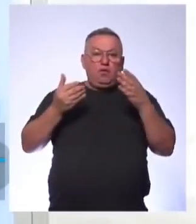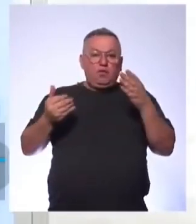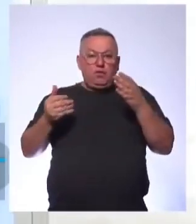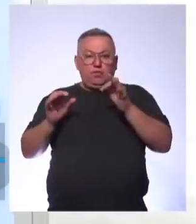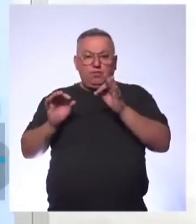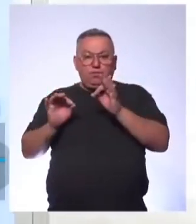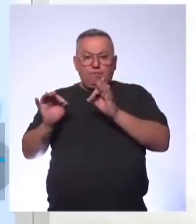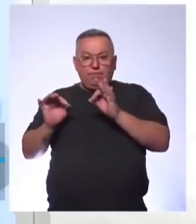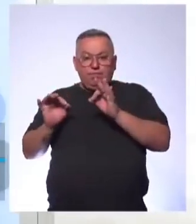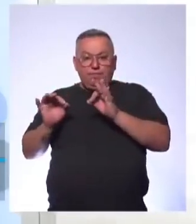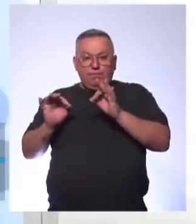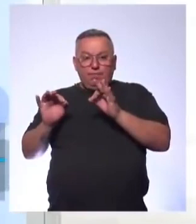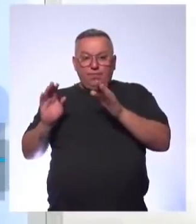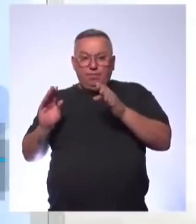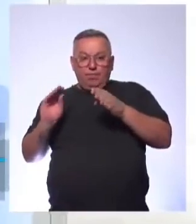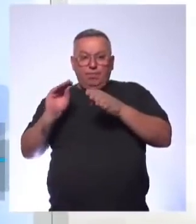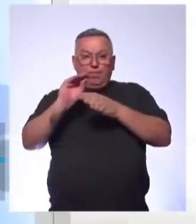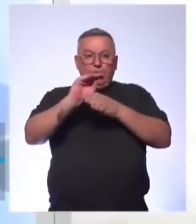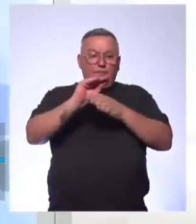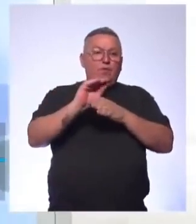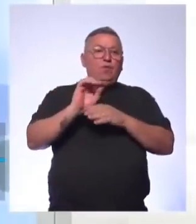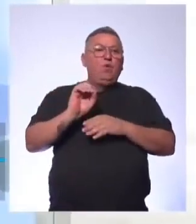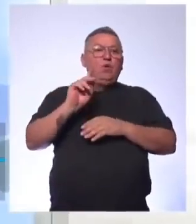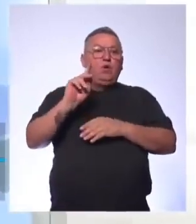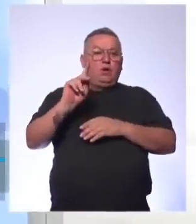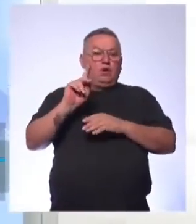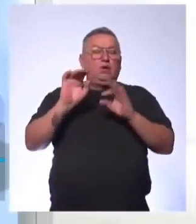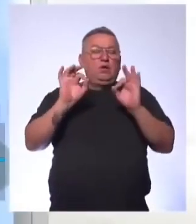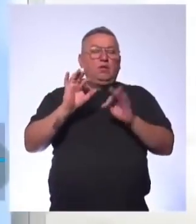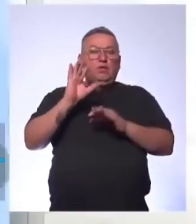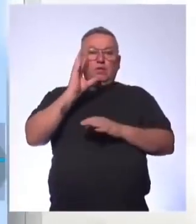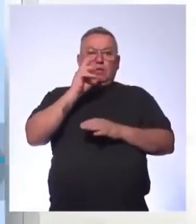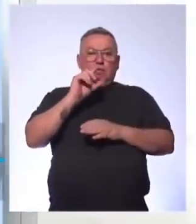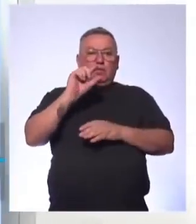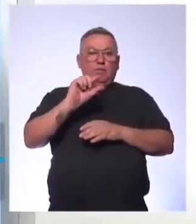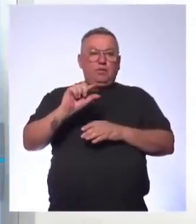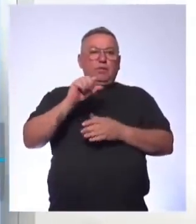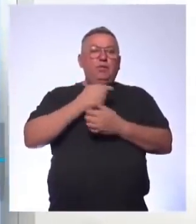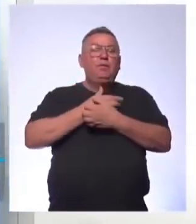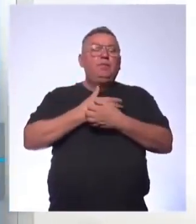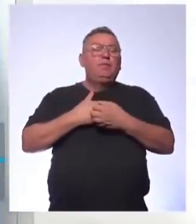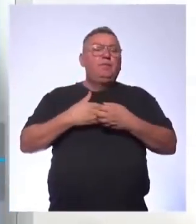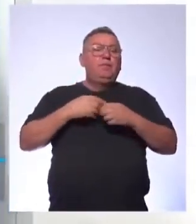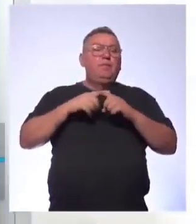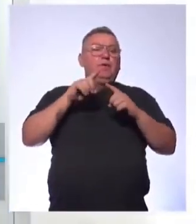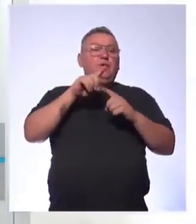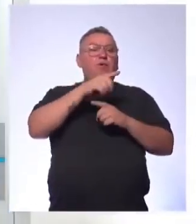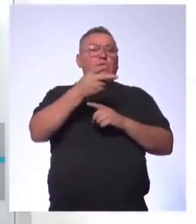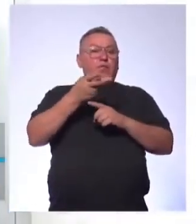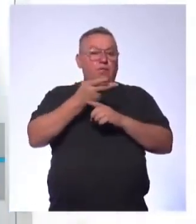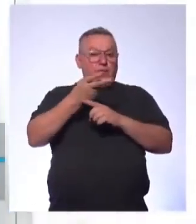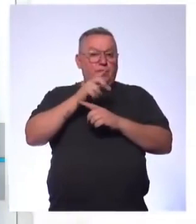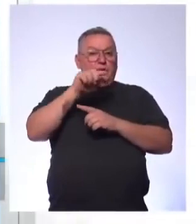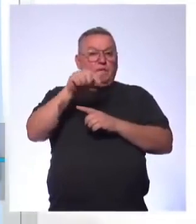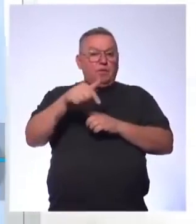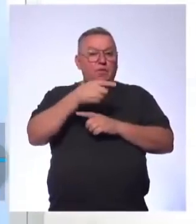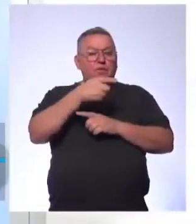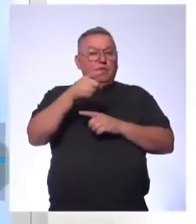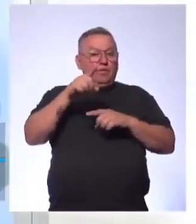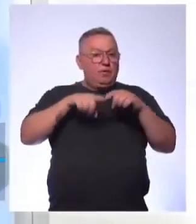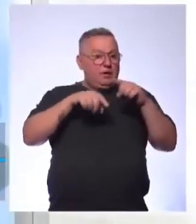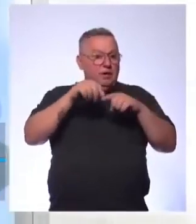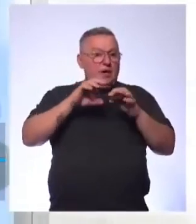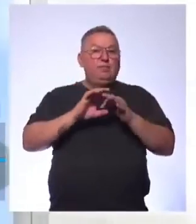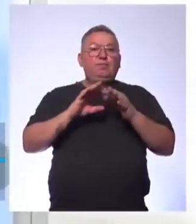às vezes, aquele material para repor o correto. Então, às vezes, demora aí um pouquinho, tá? Mas é só você procurar que depois o material vai